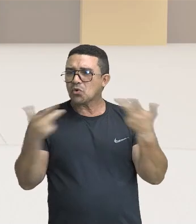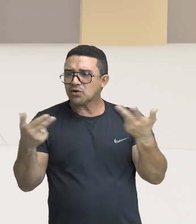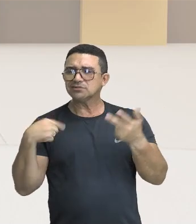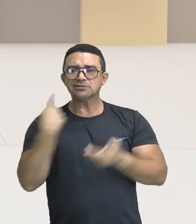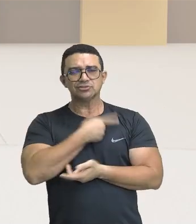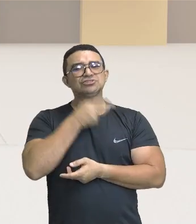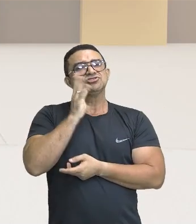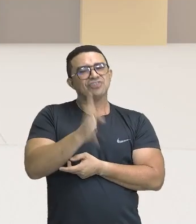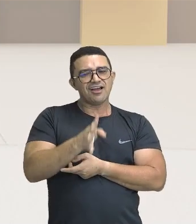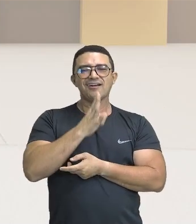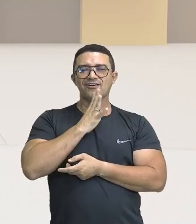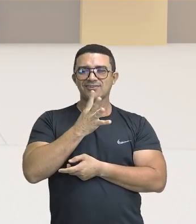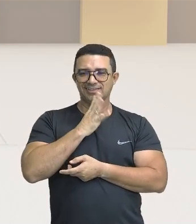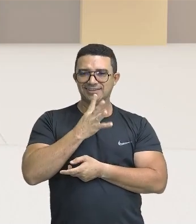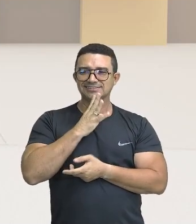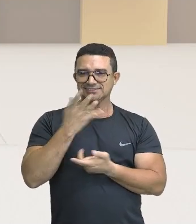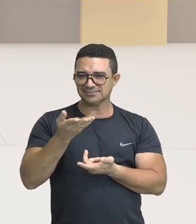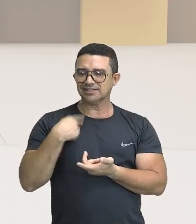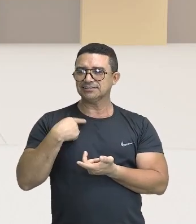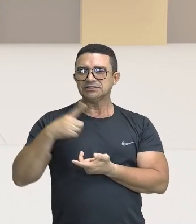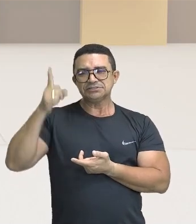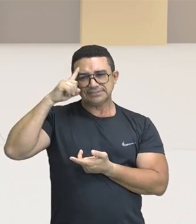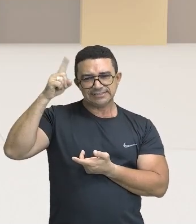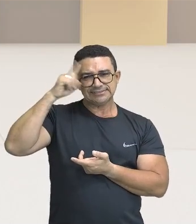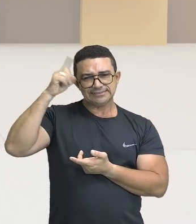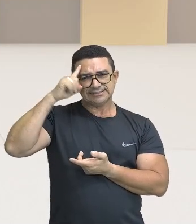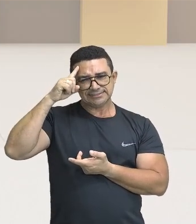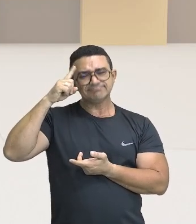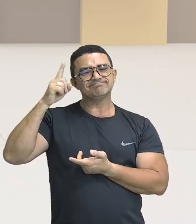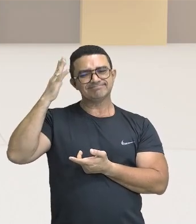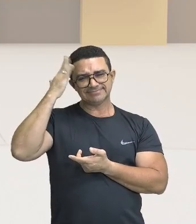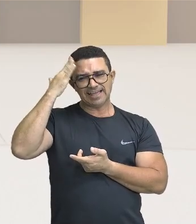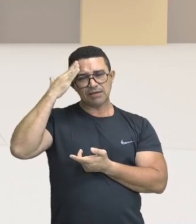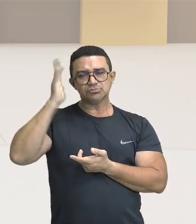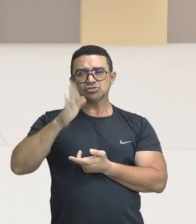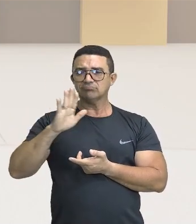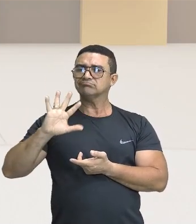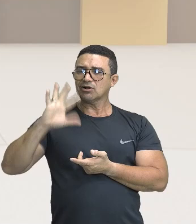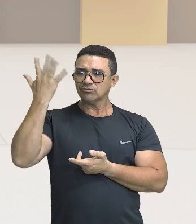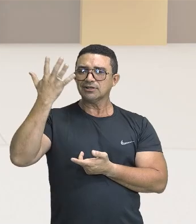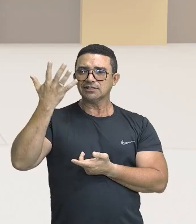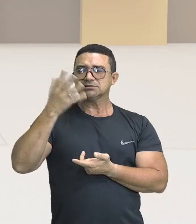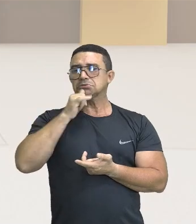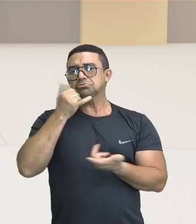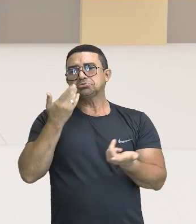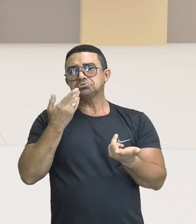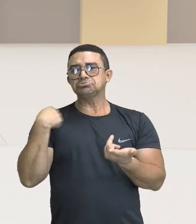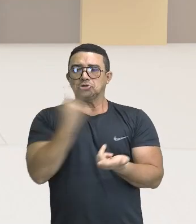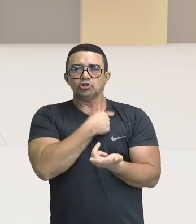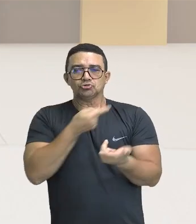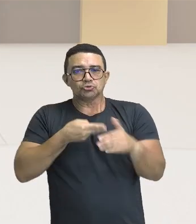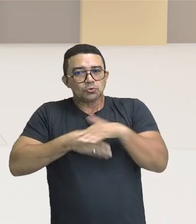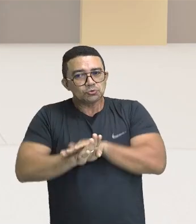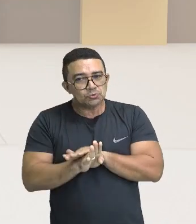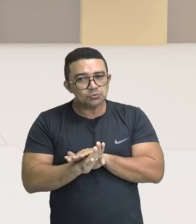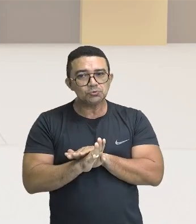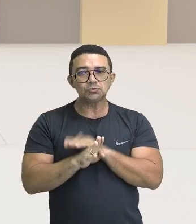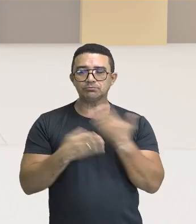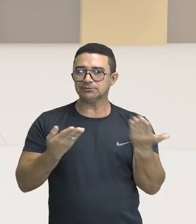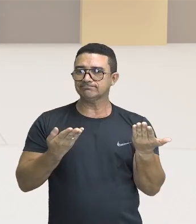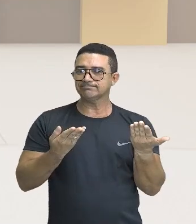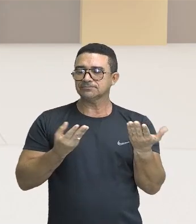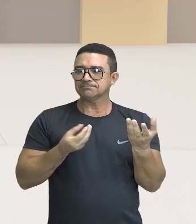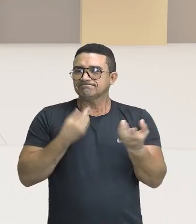conhecemos e que está representado no nosso dia a dia. Então tem a ver com os nossos costumes, com a nossa maneira muitas vezes